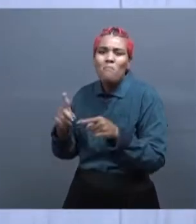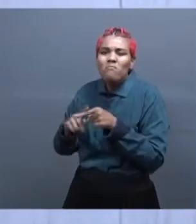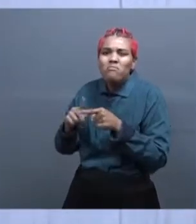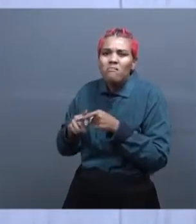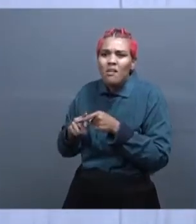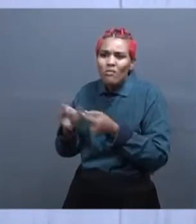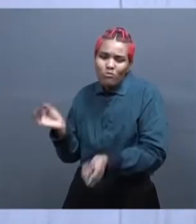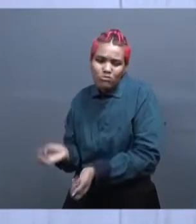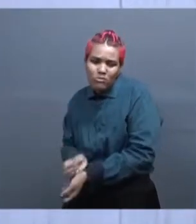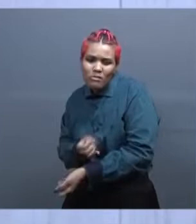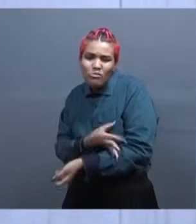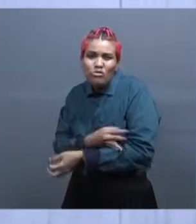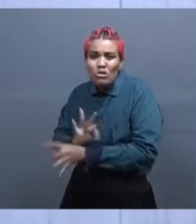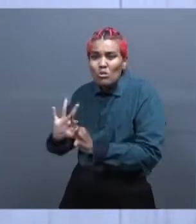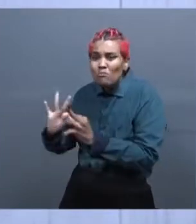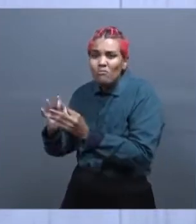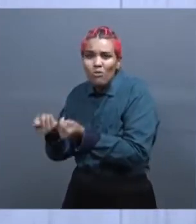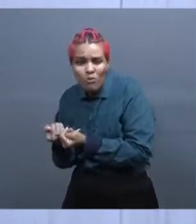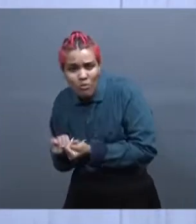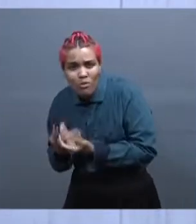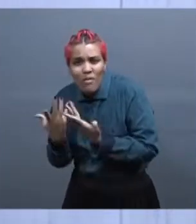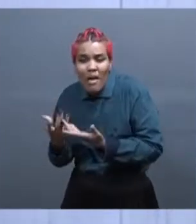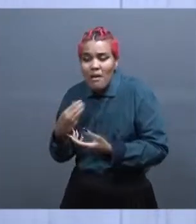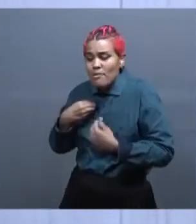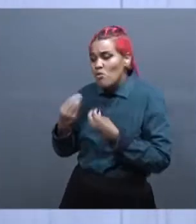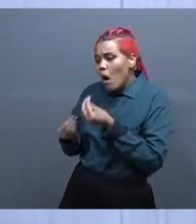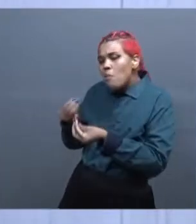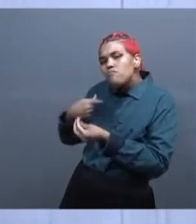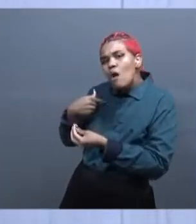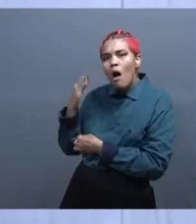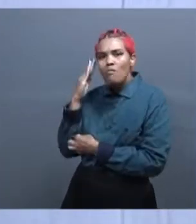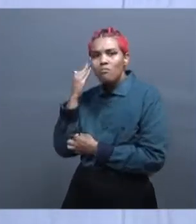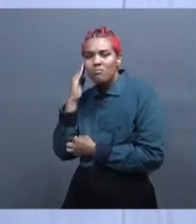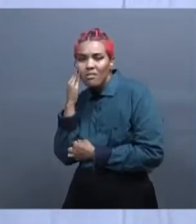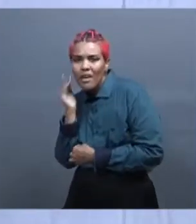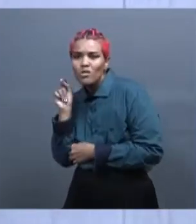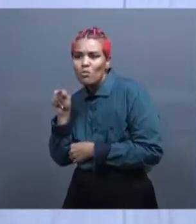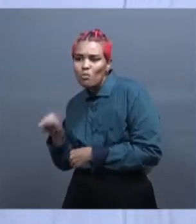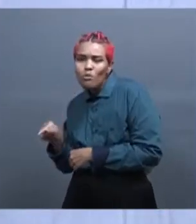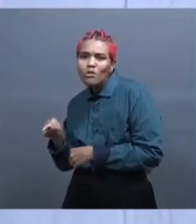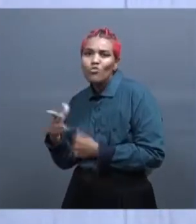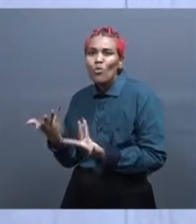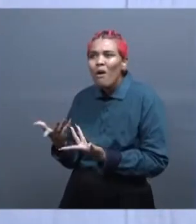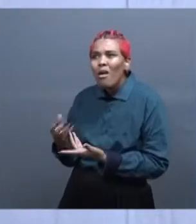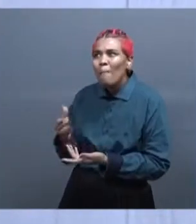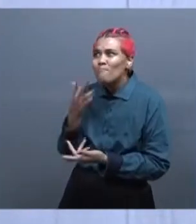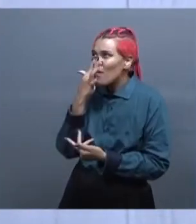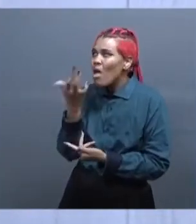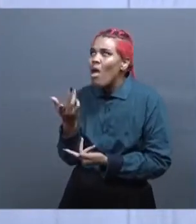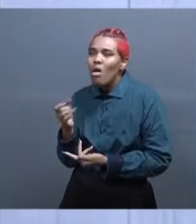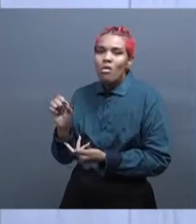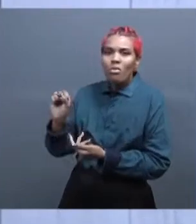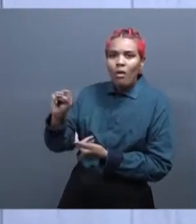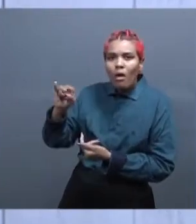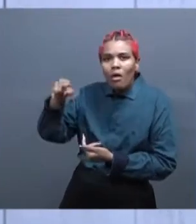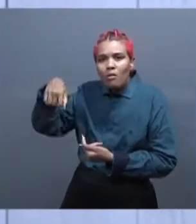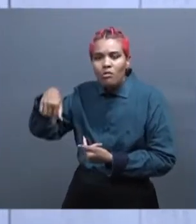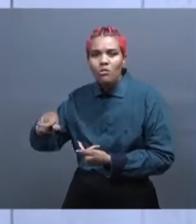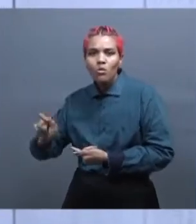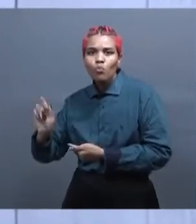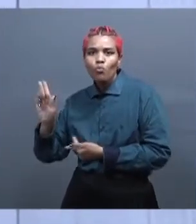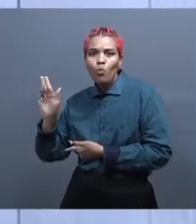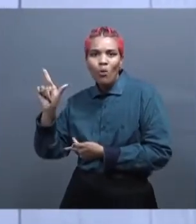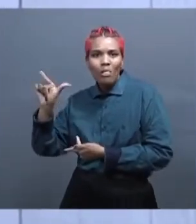sentido generalizado um porquê do modo como eu entendo isso é absolutamente singular é marcar o